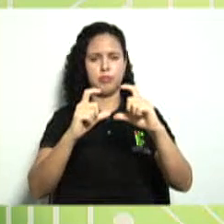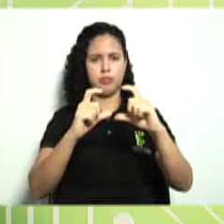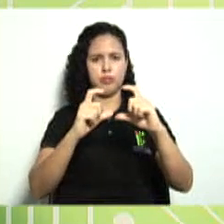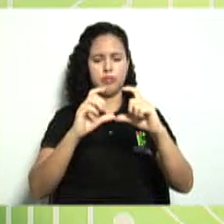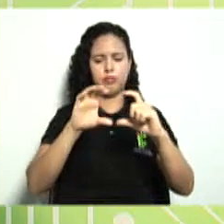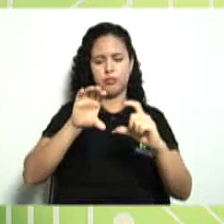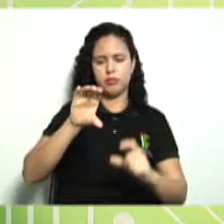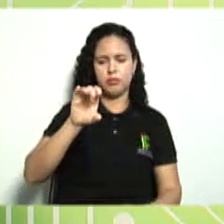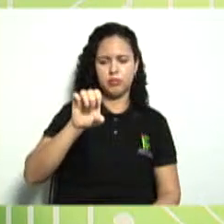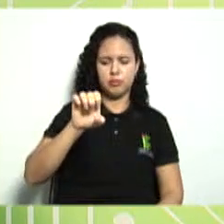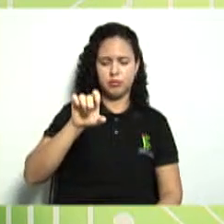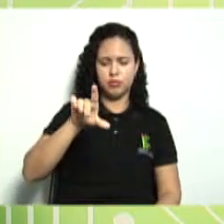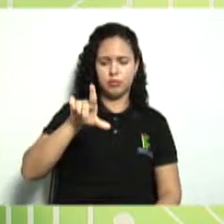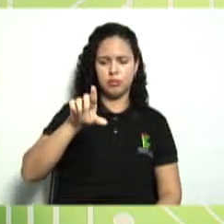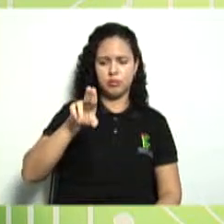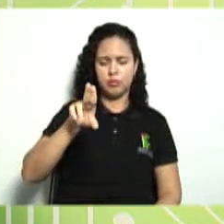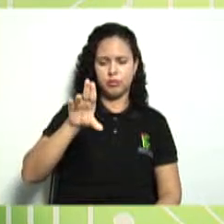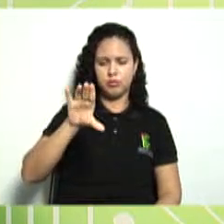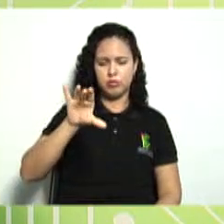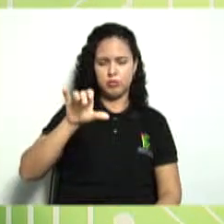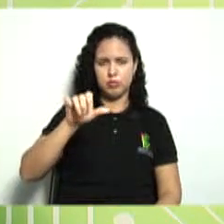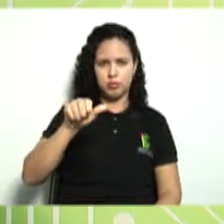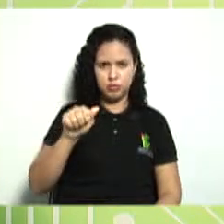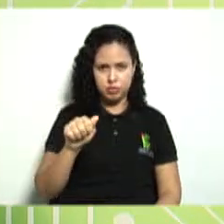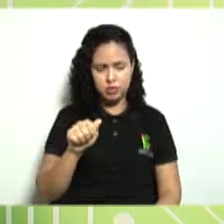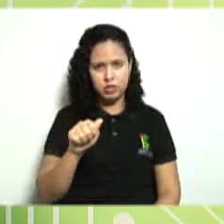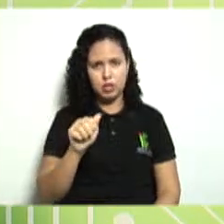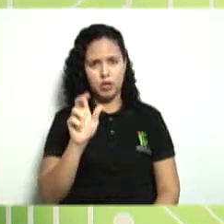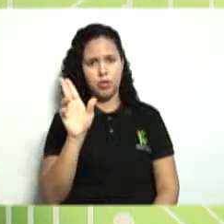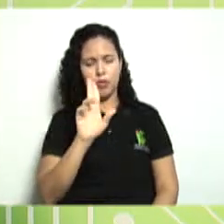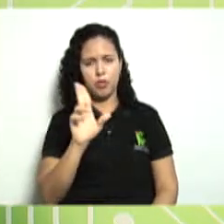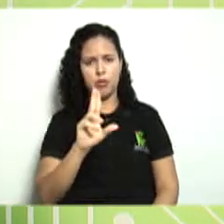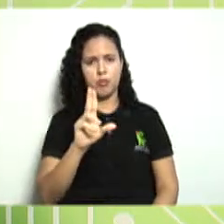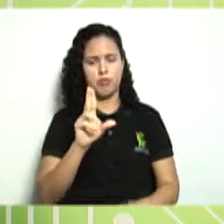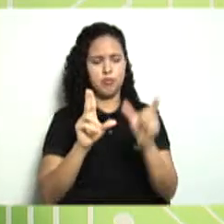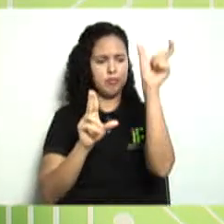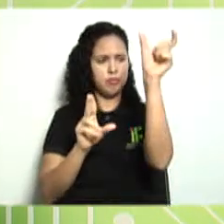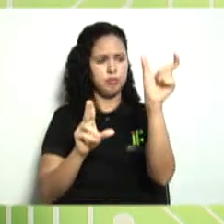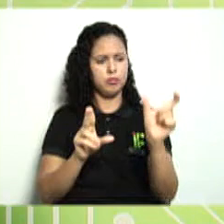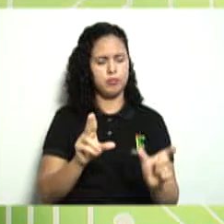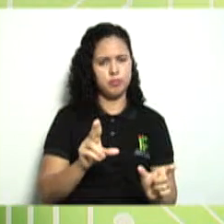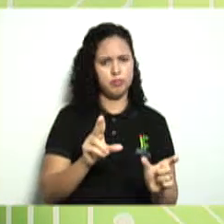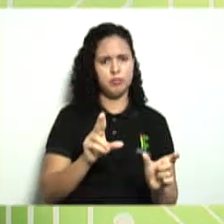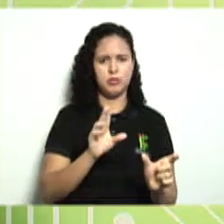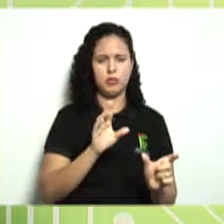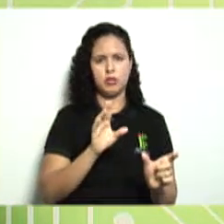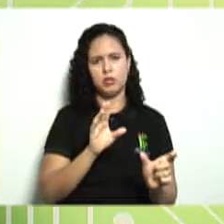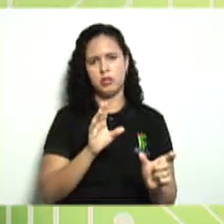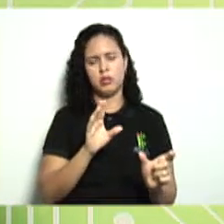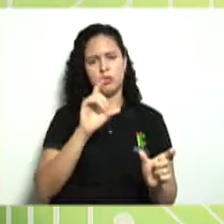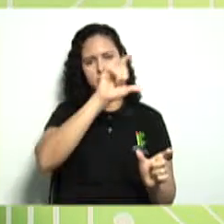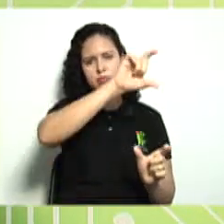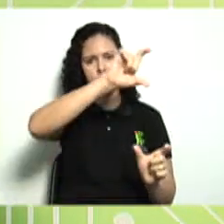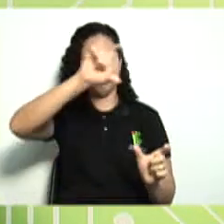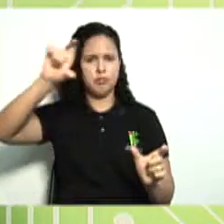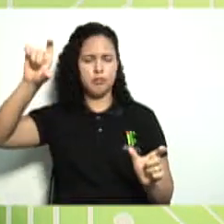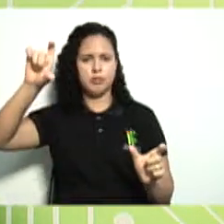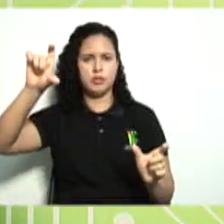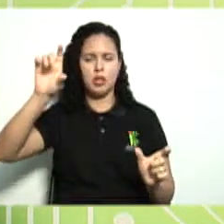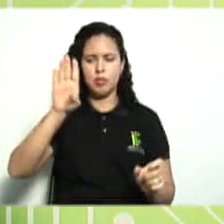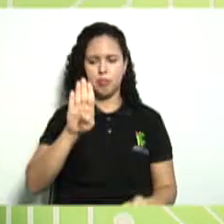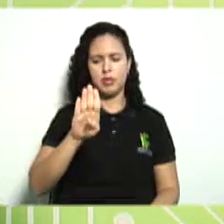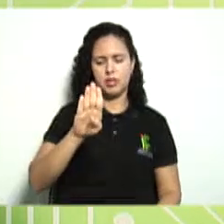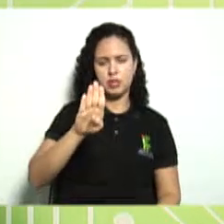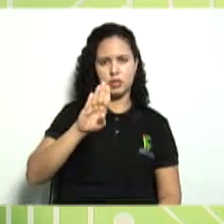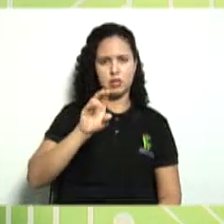recebe o nome da coluna e o nome da linha. Então, por exemplo, a célula B5, a célula E9. O E,